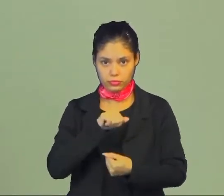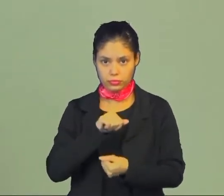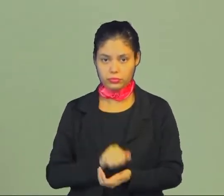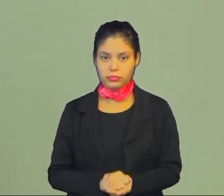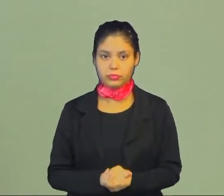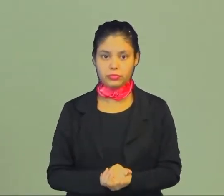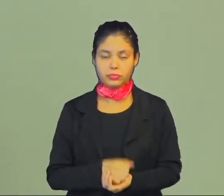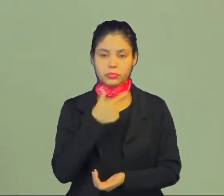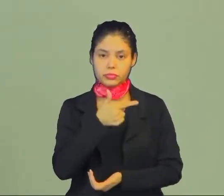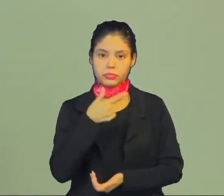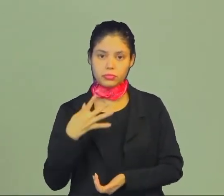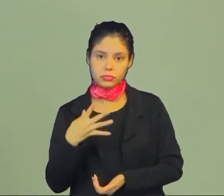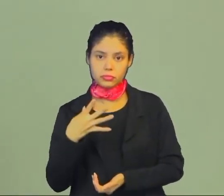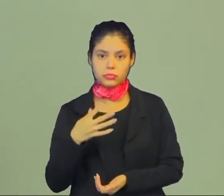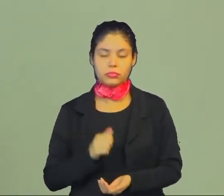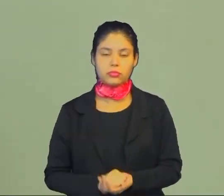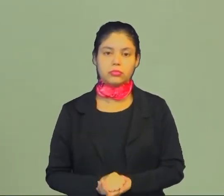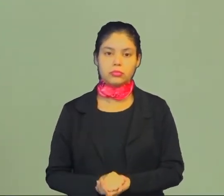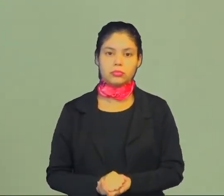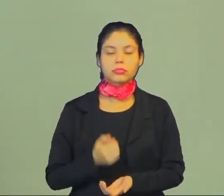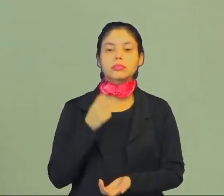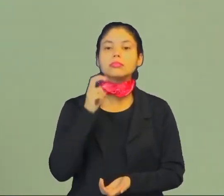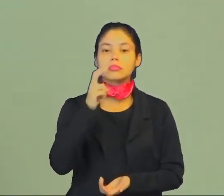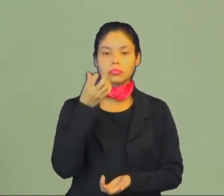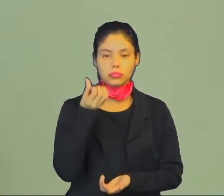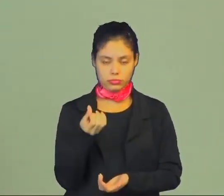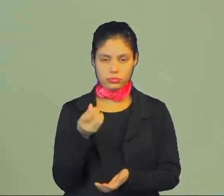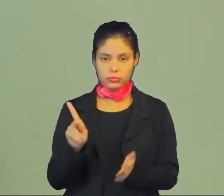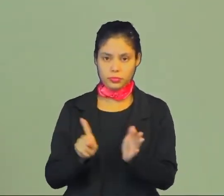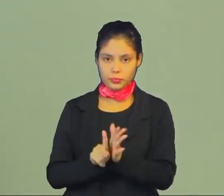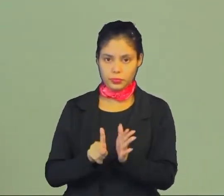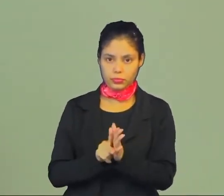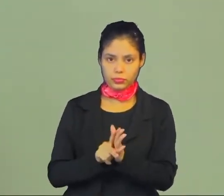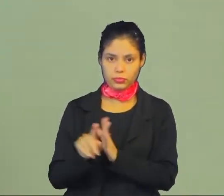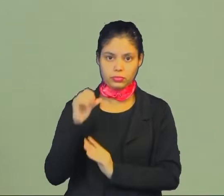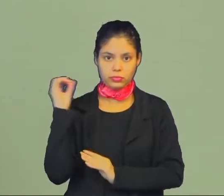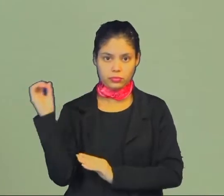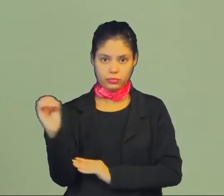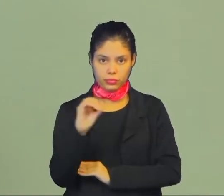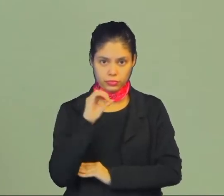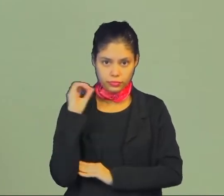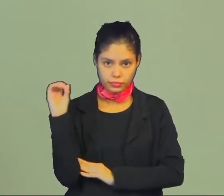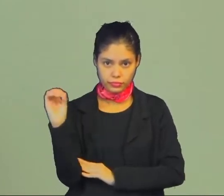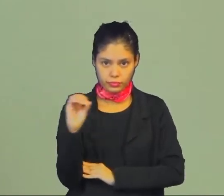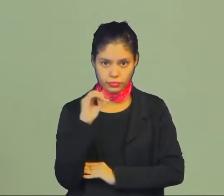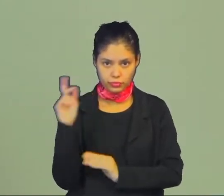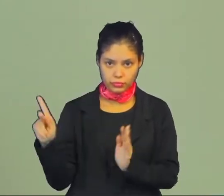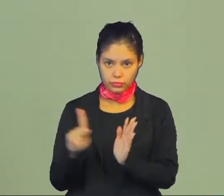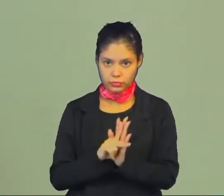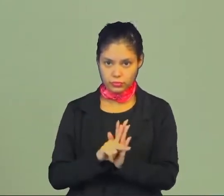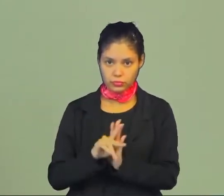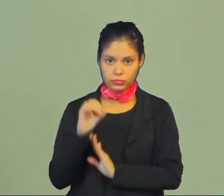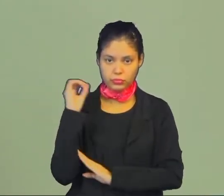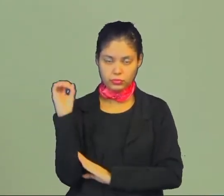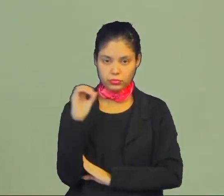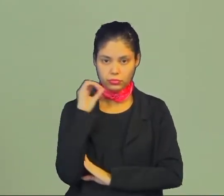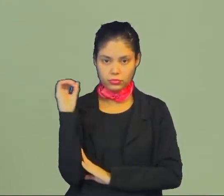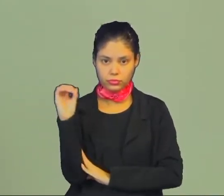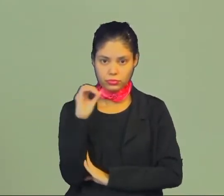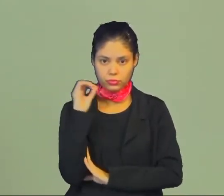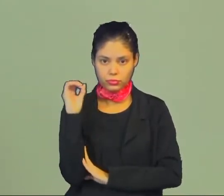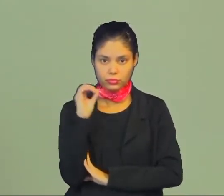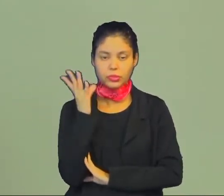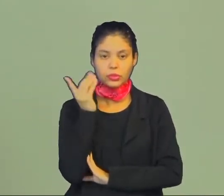a 24 Então seria 23:56 que é o tempo que a terra gira em torno de ser